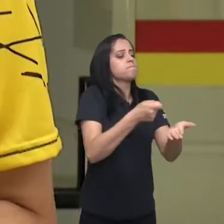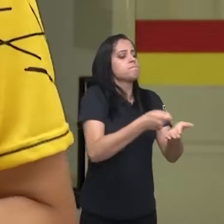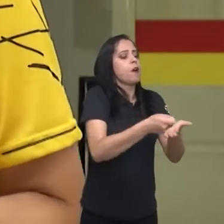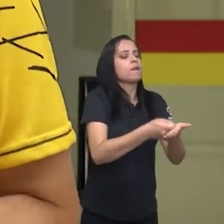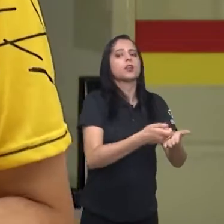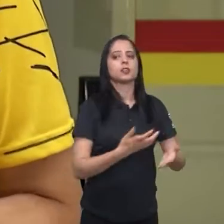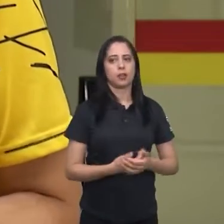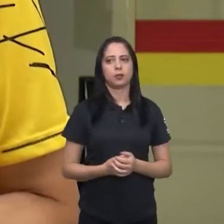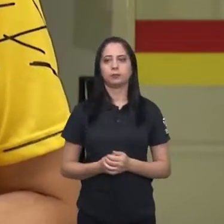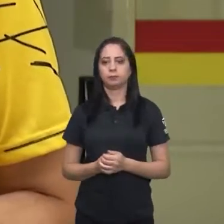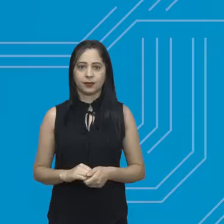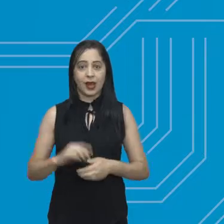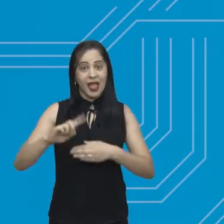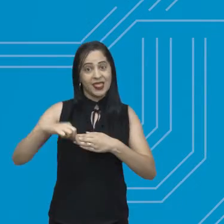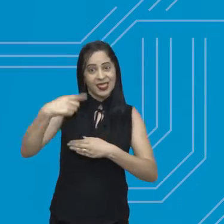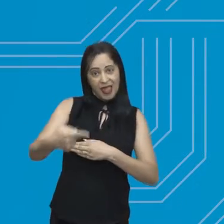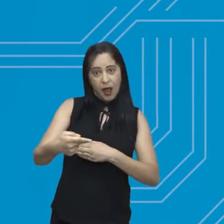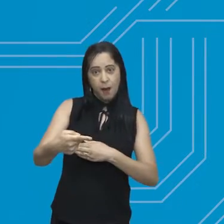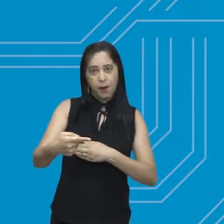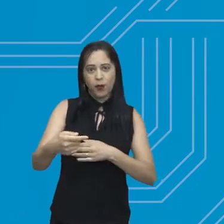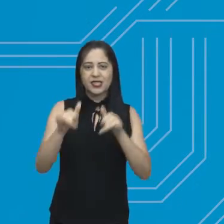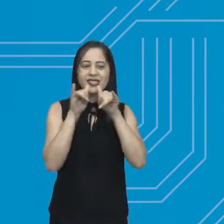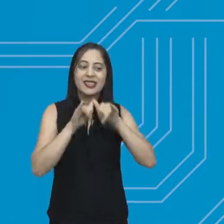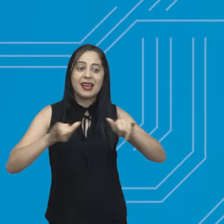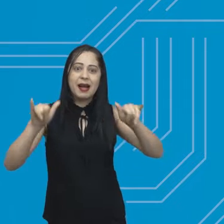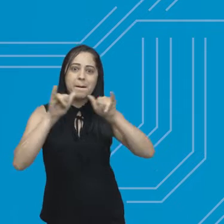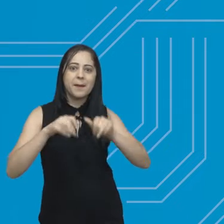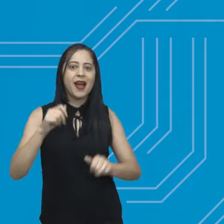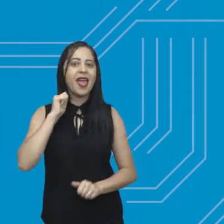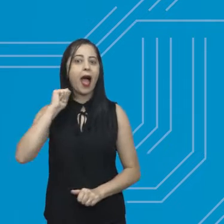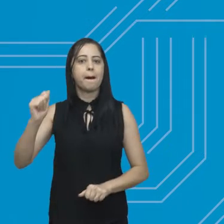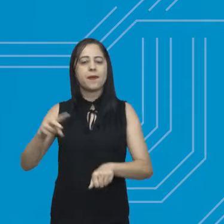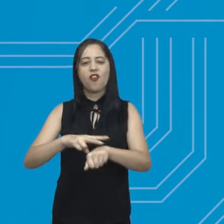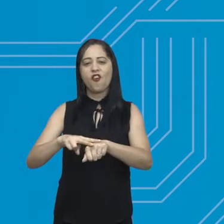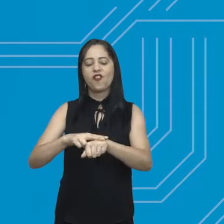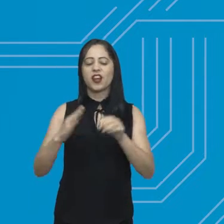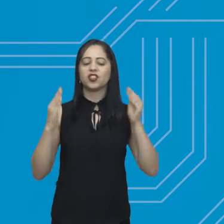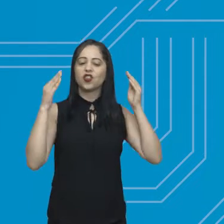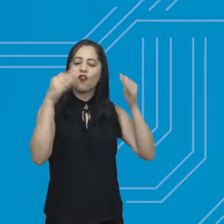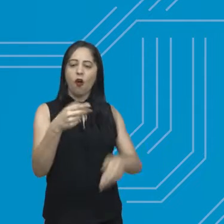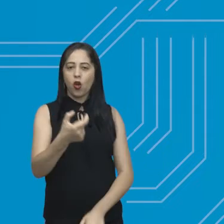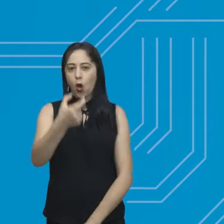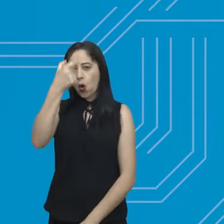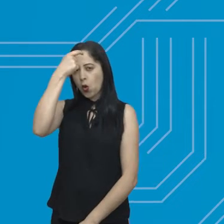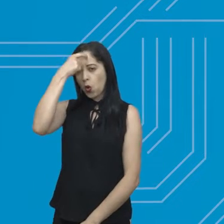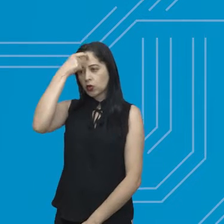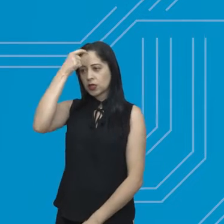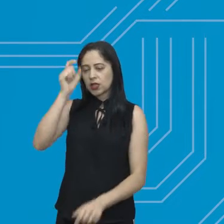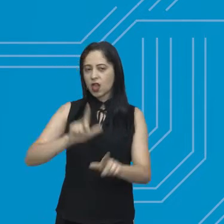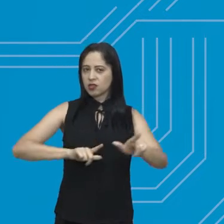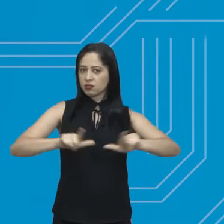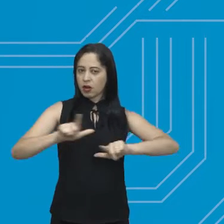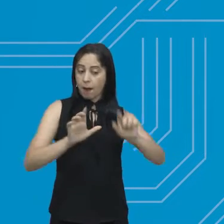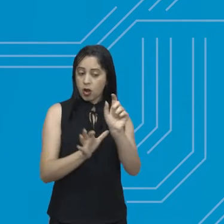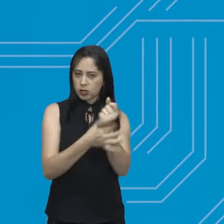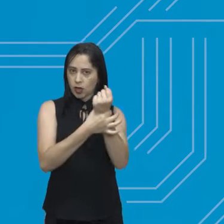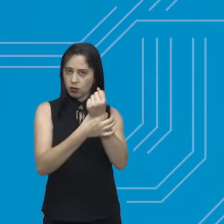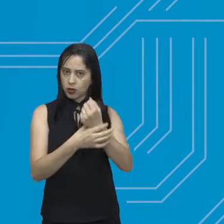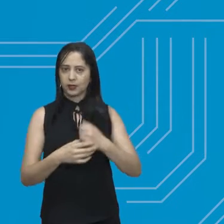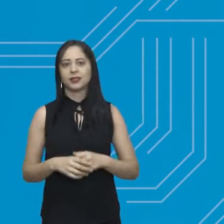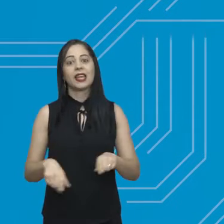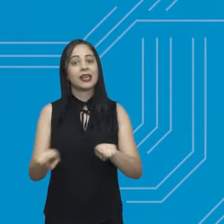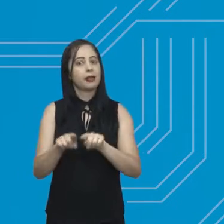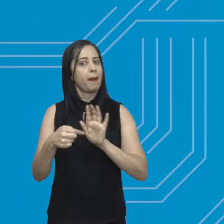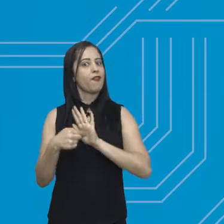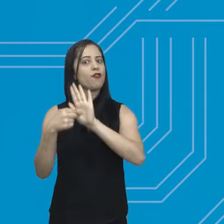firme no combate a tudo isso. E no próximo bloco, campanha Abril Verde foca na conscientização sobre a segurança no trabalho.